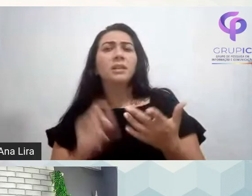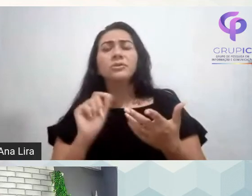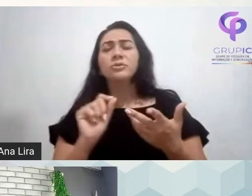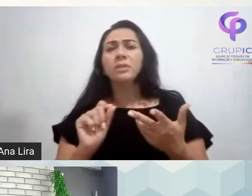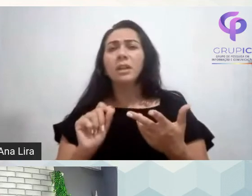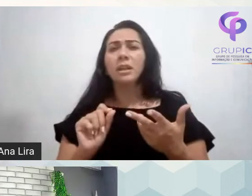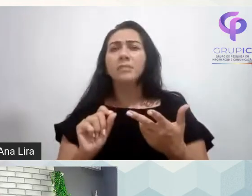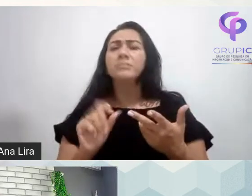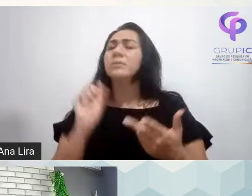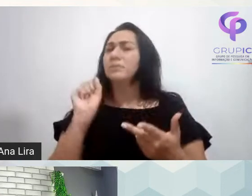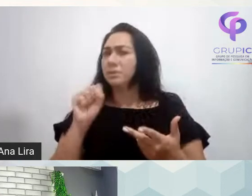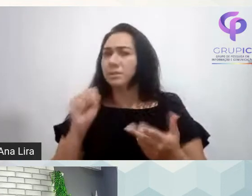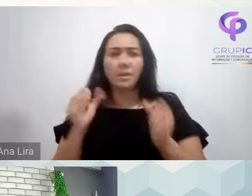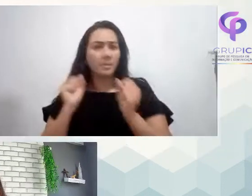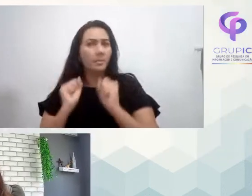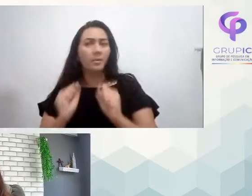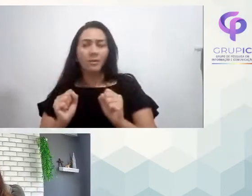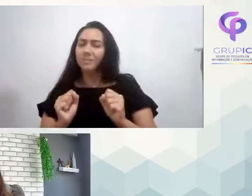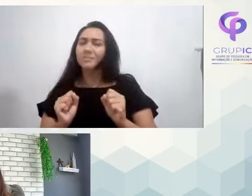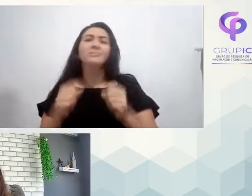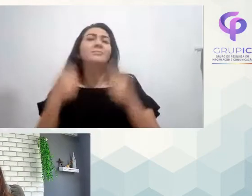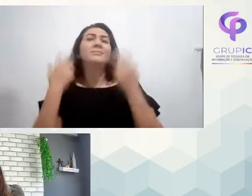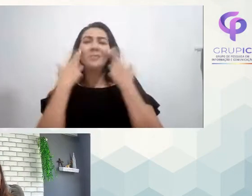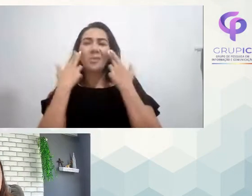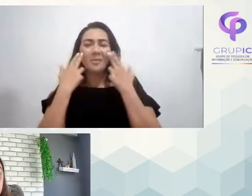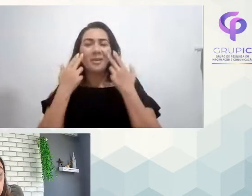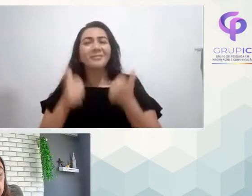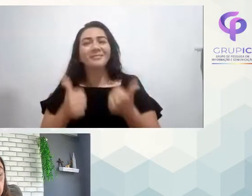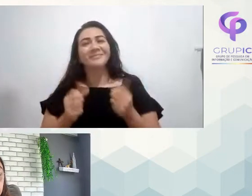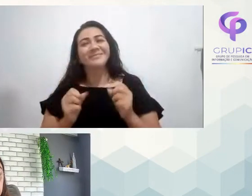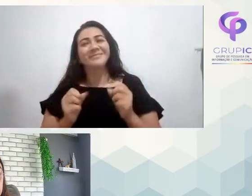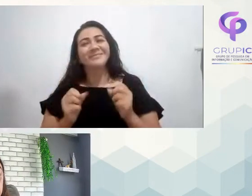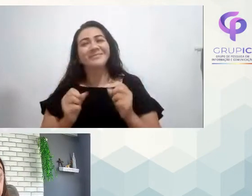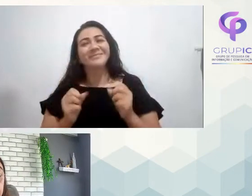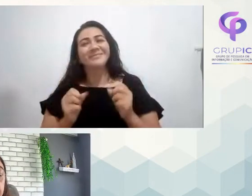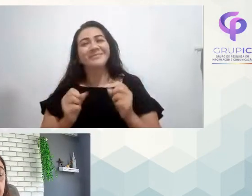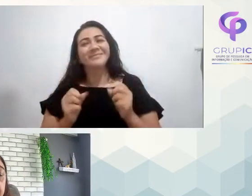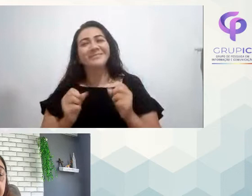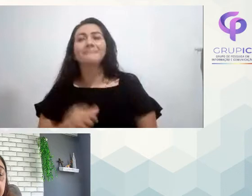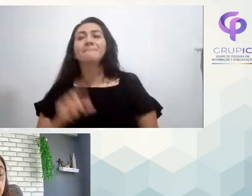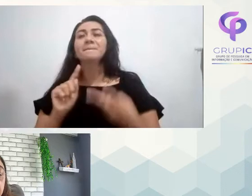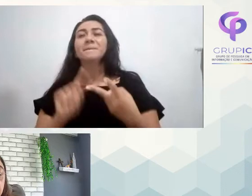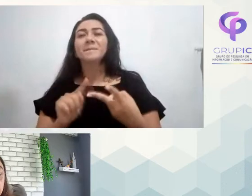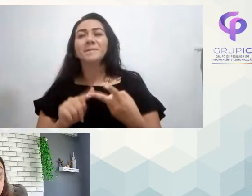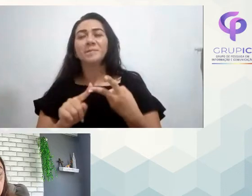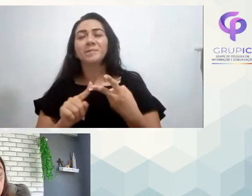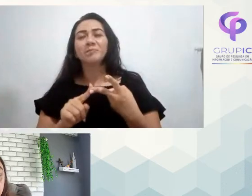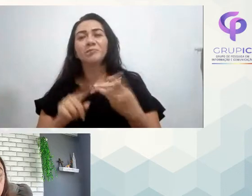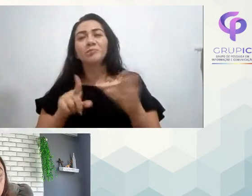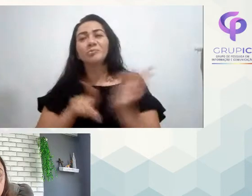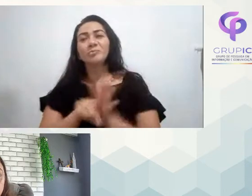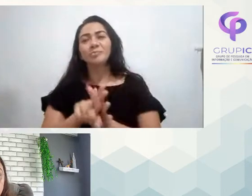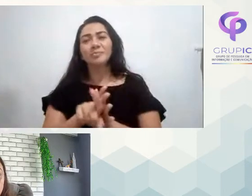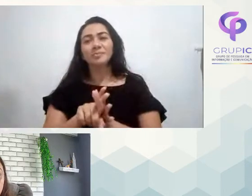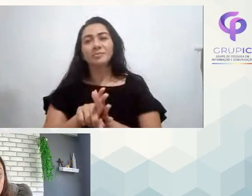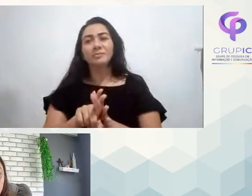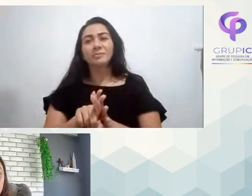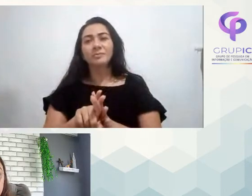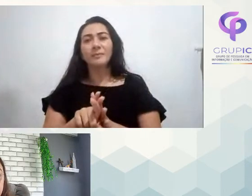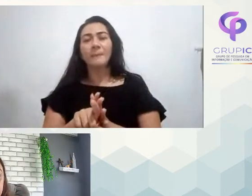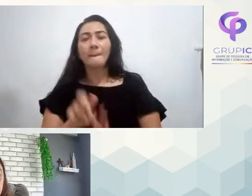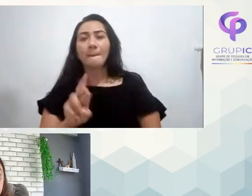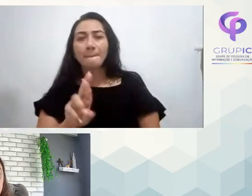sim. Muito bem. Nossa segunda pergunta, a Rifane faz o seguinte: